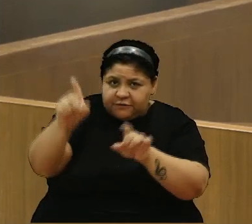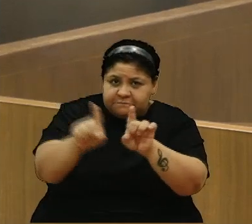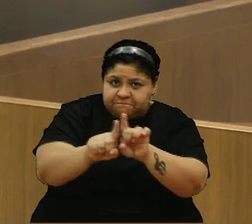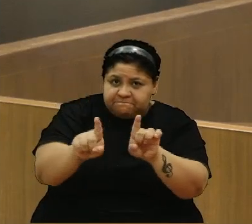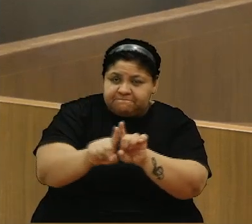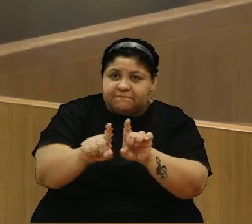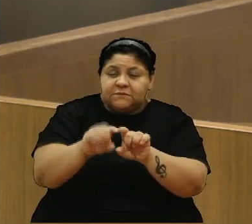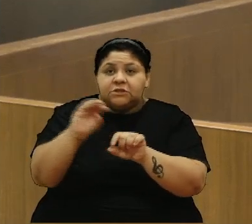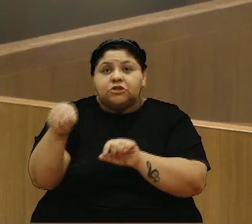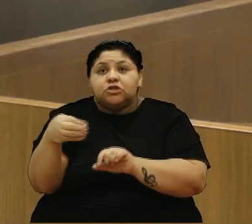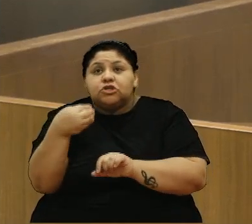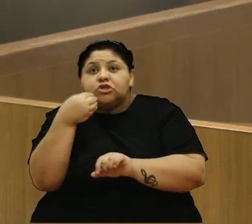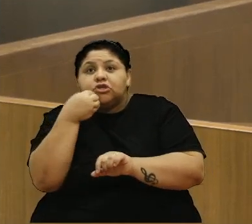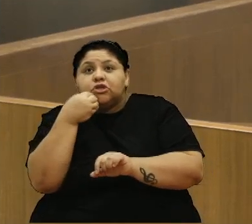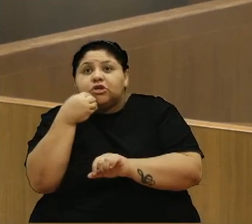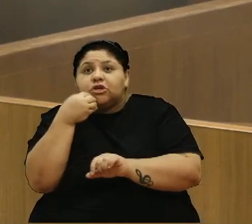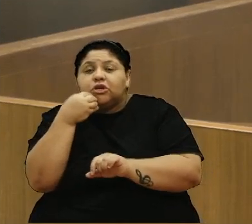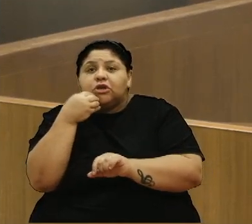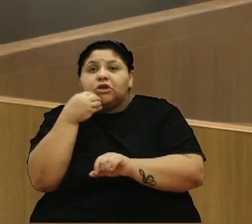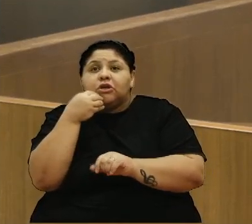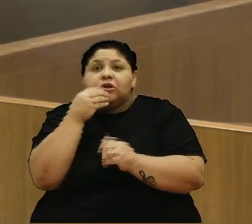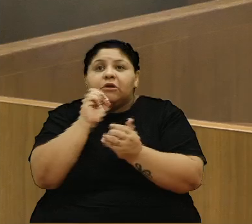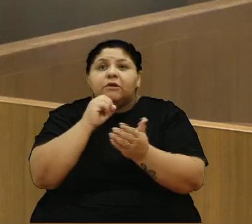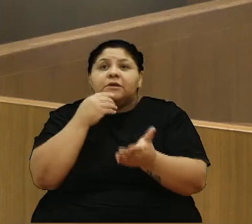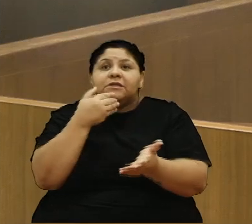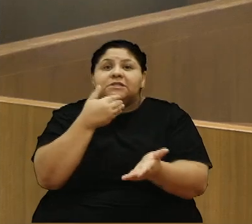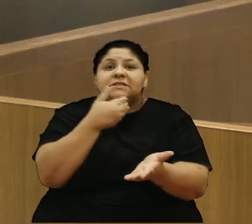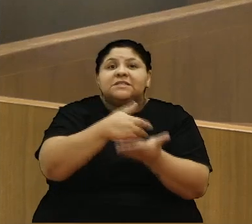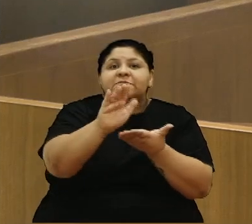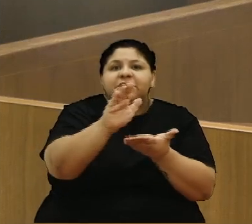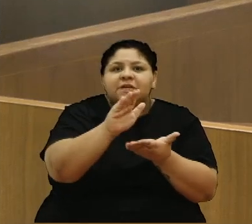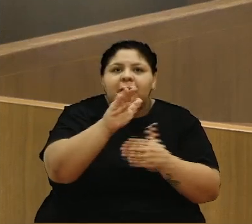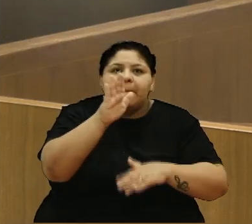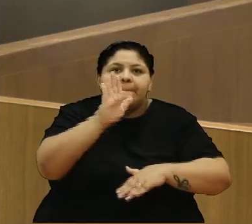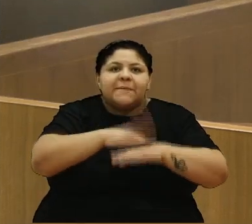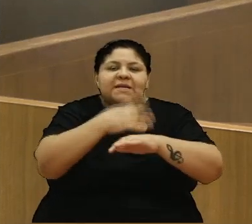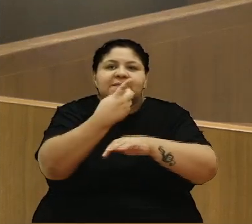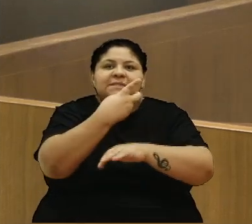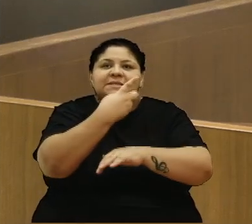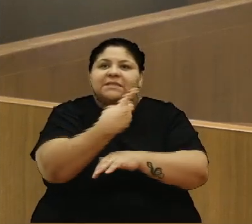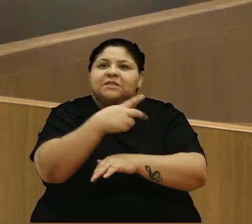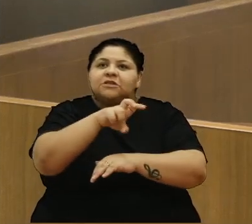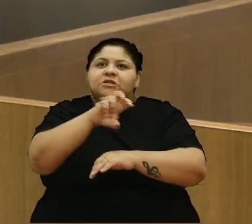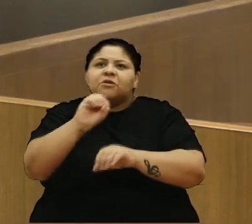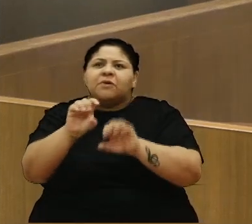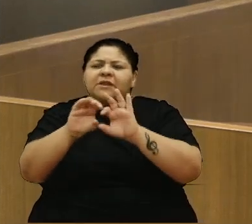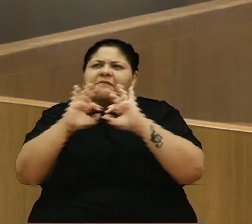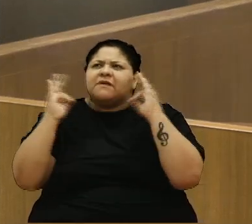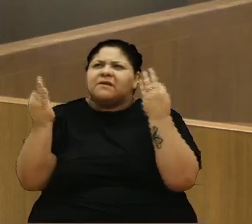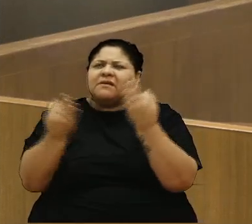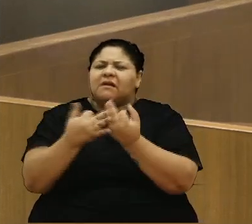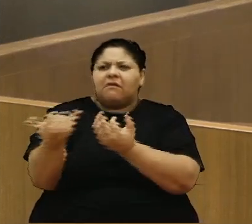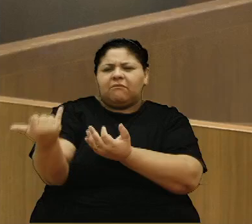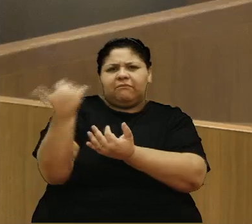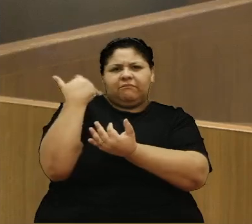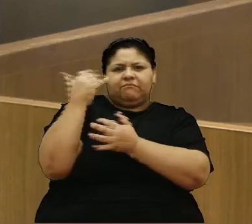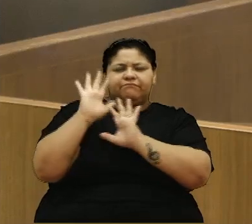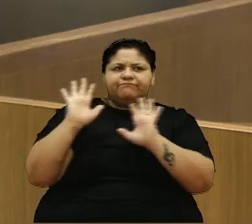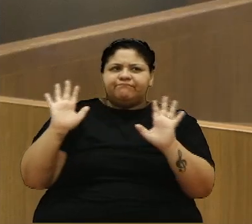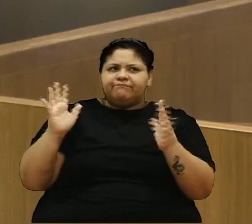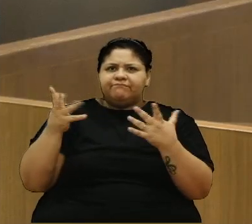da possibilidade de despejo na época de mais de 150 famílias. Aquela informação, ela me causou